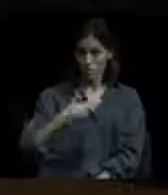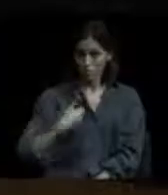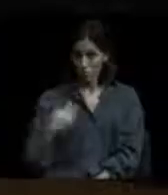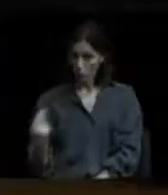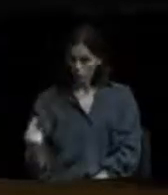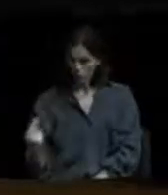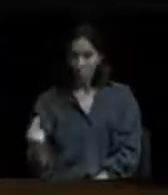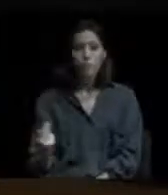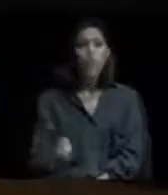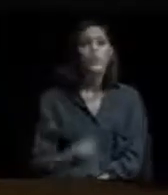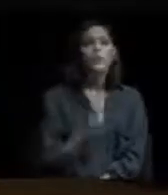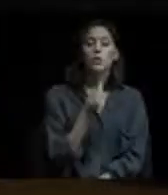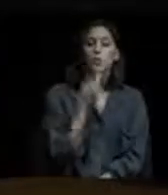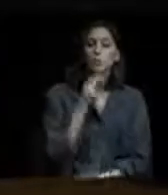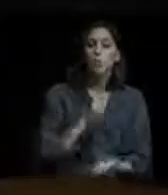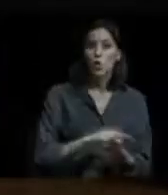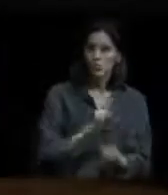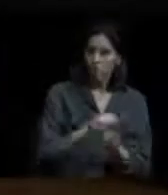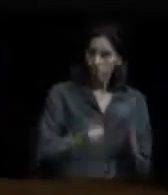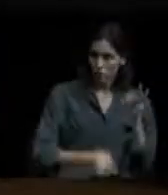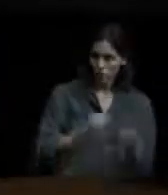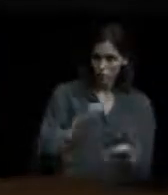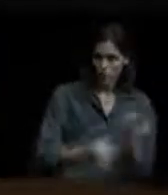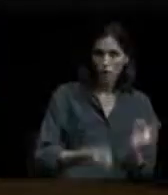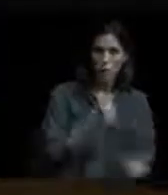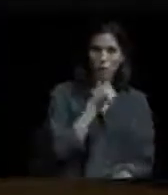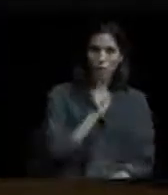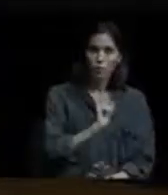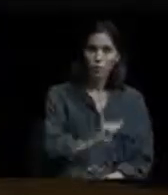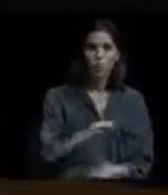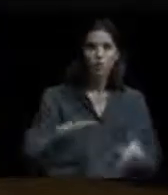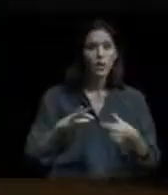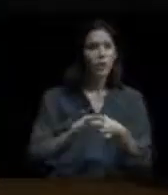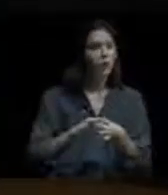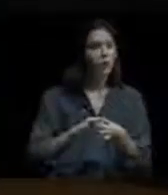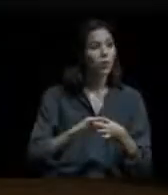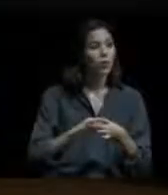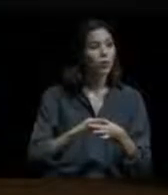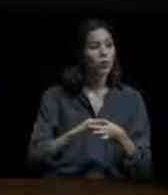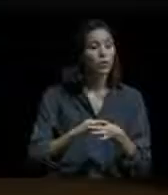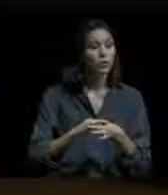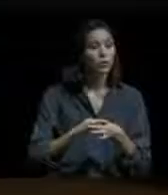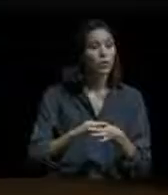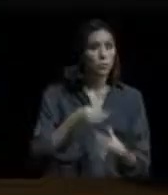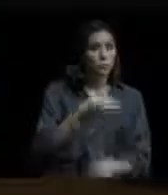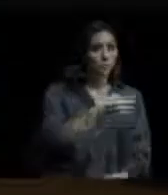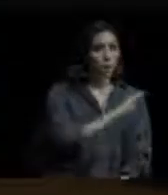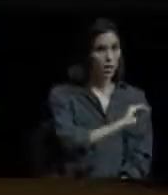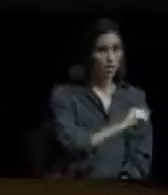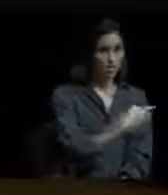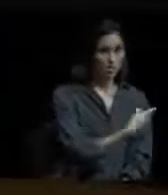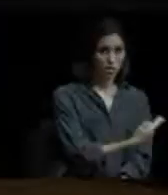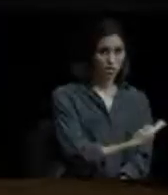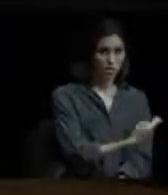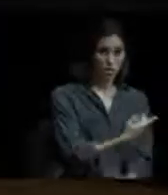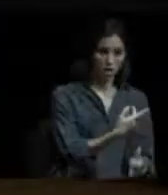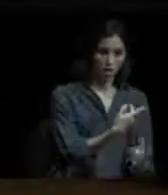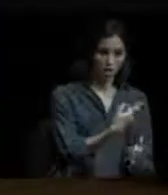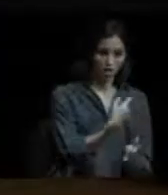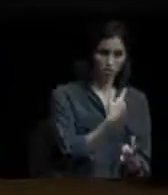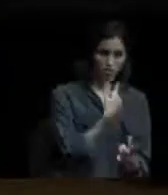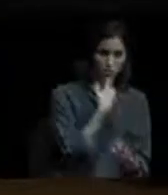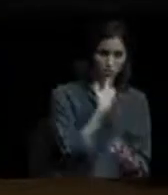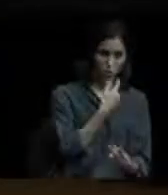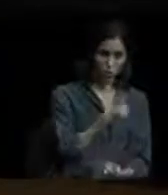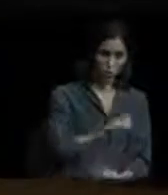órgãos. Foi mesmo necessário aguardar pela decisão do Tribunal sobre a sua constitucionalidade, apesar da resistência de PS, que votava contra, e do